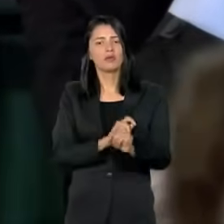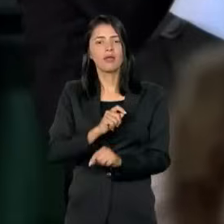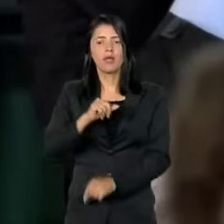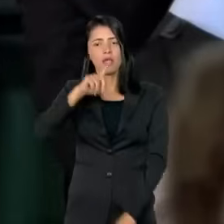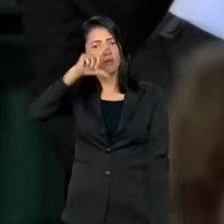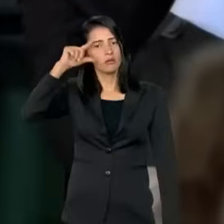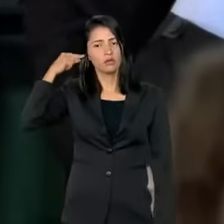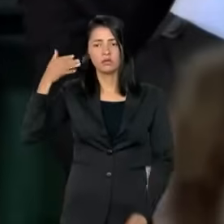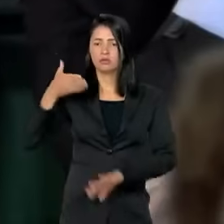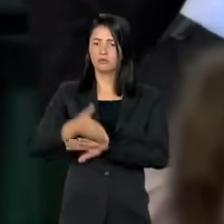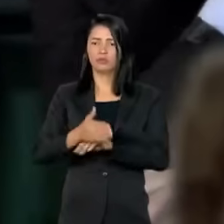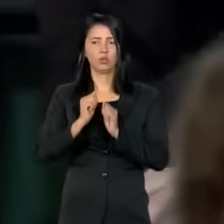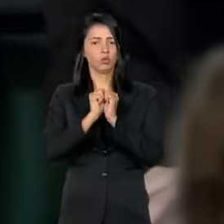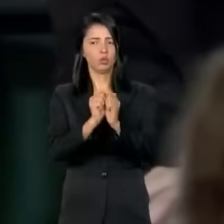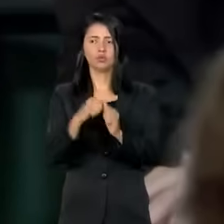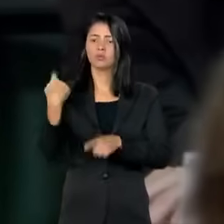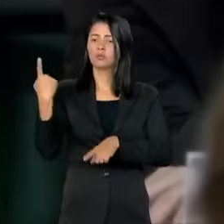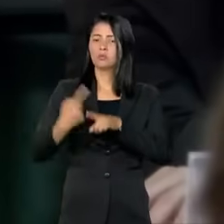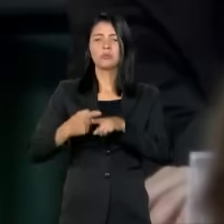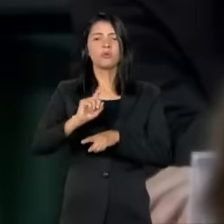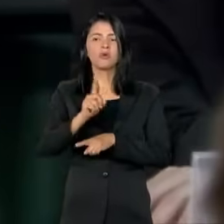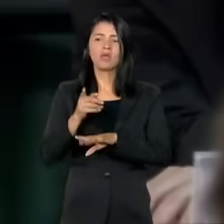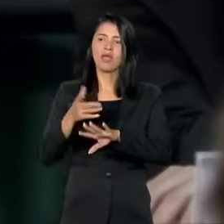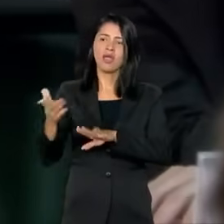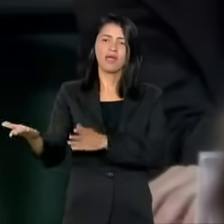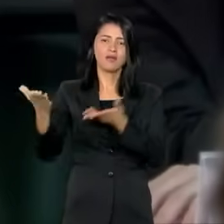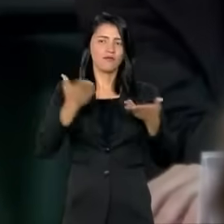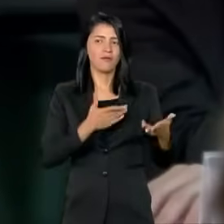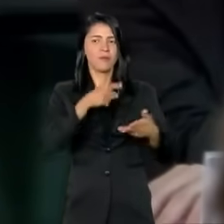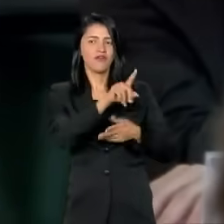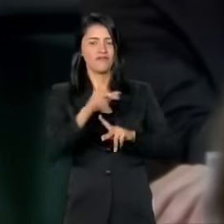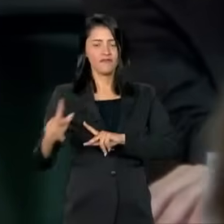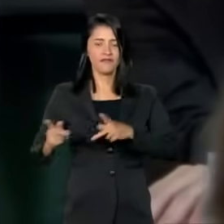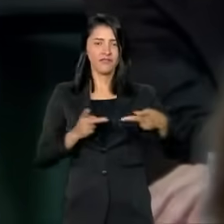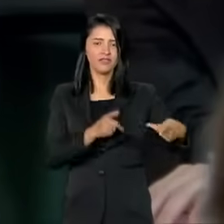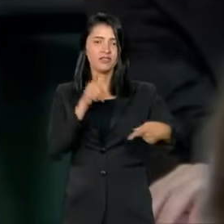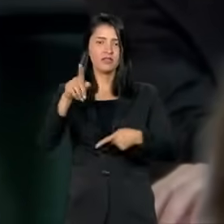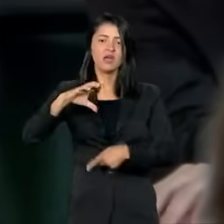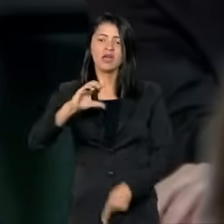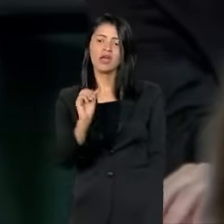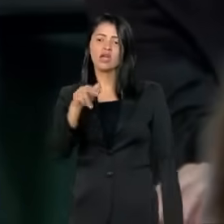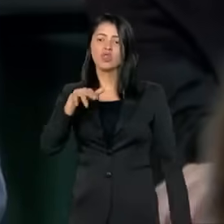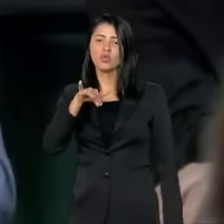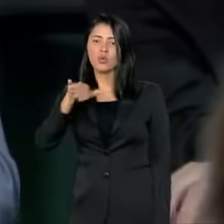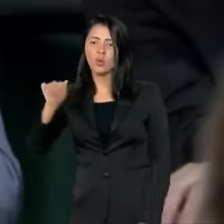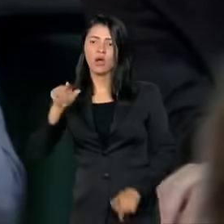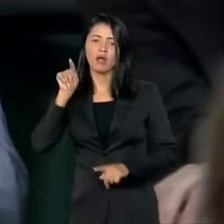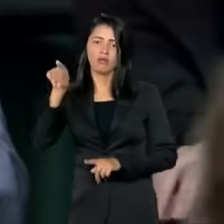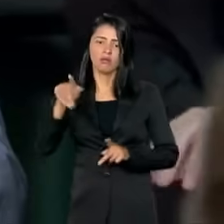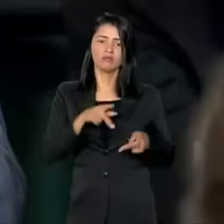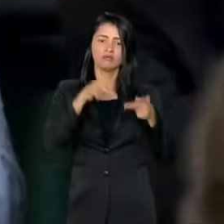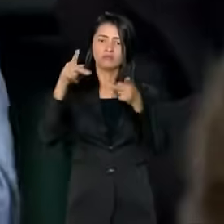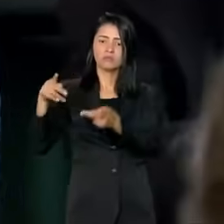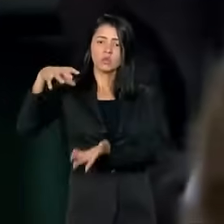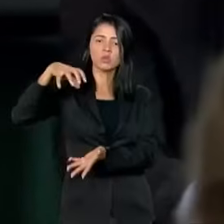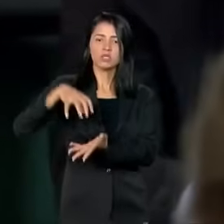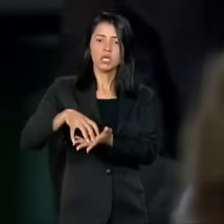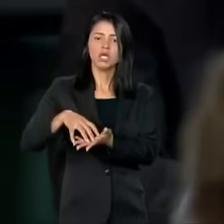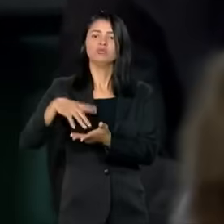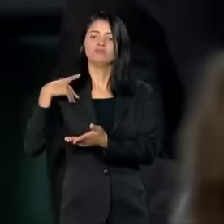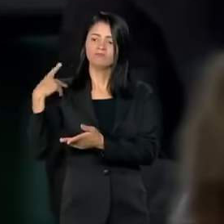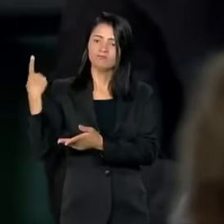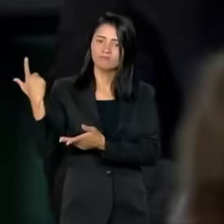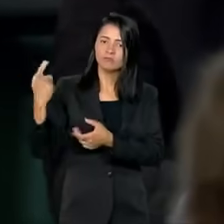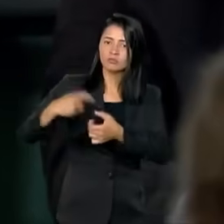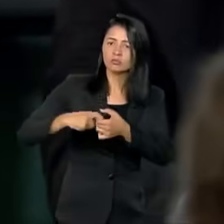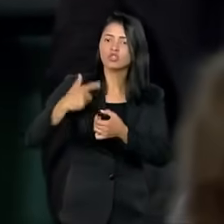não está comigo, porque a Janja veio, mas ela foi fazer duas visitas em Canoas. Ela foi visitar um centro de recuperação